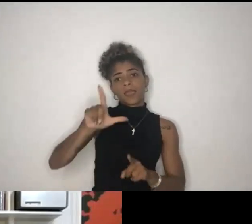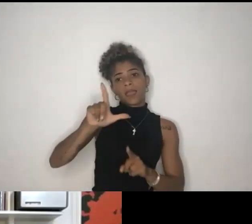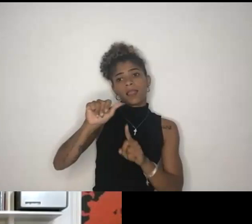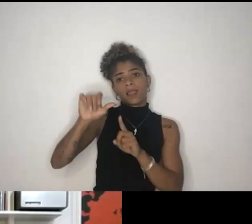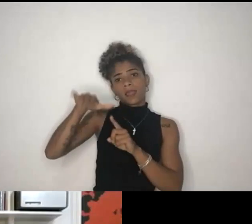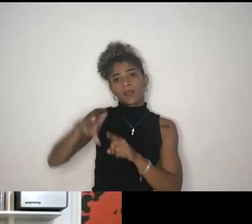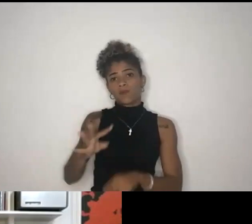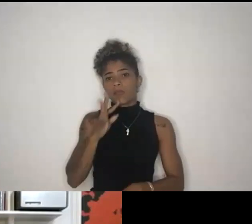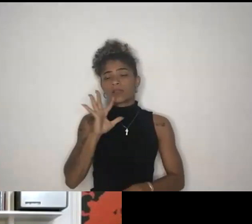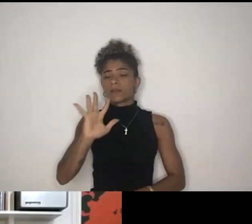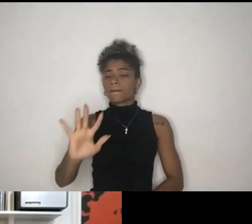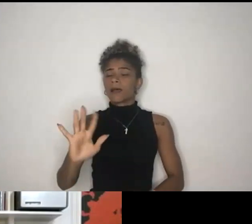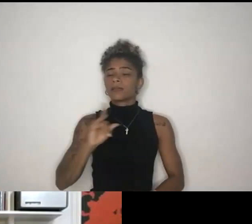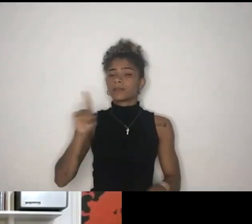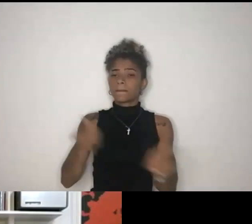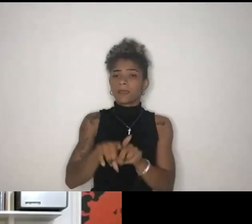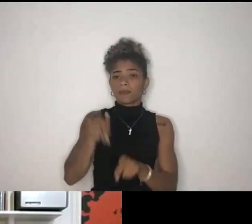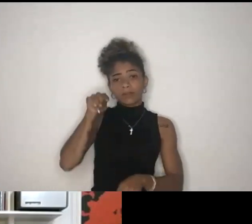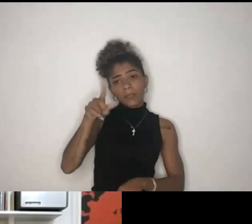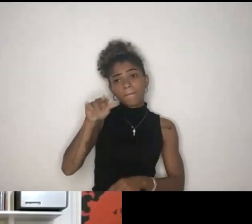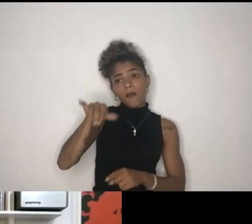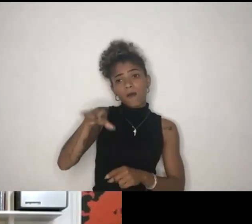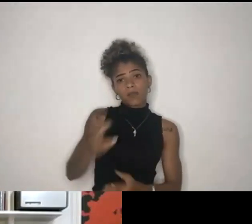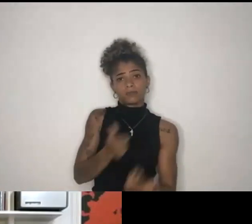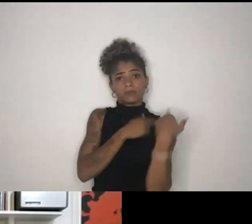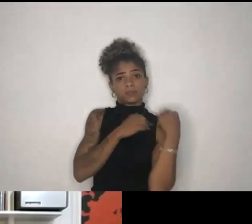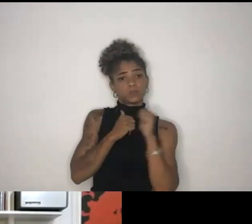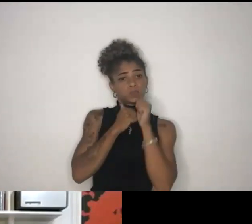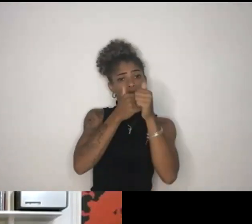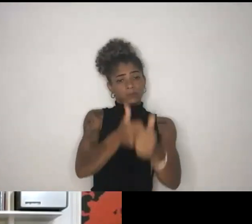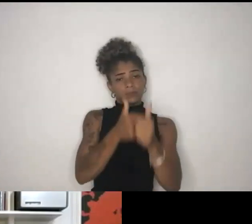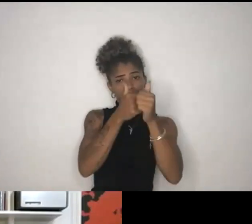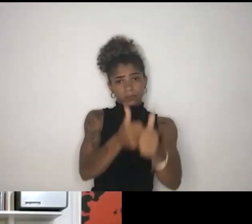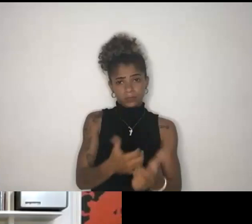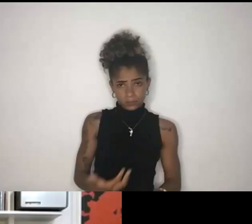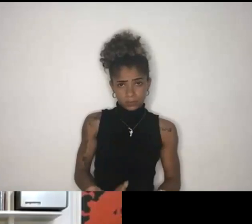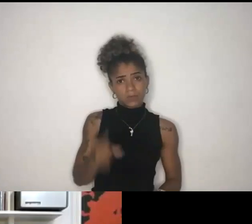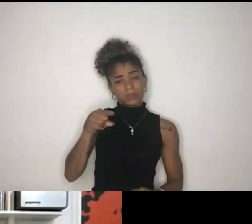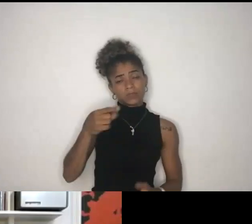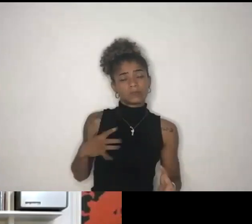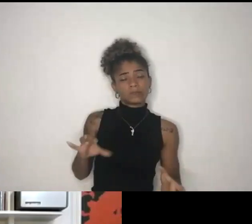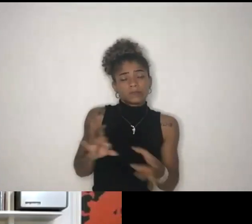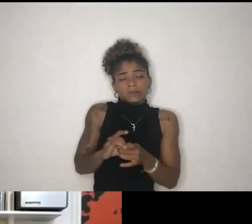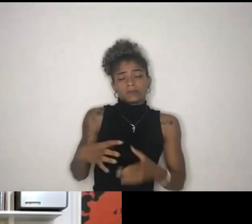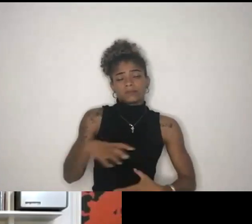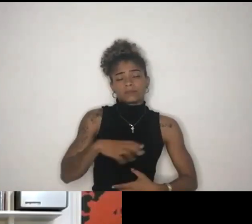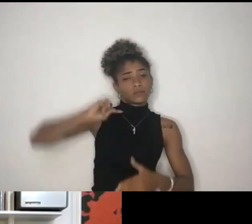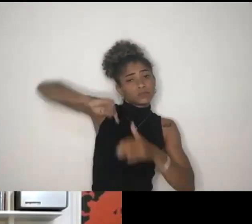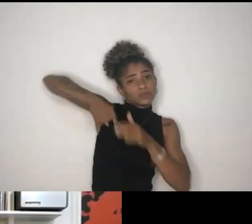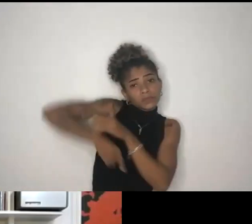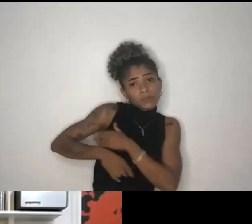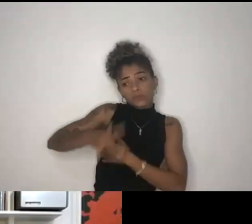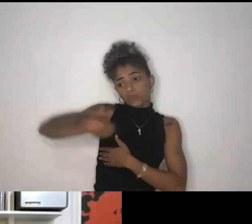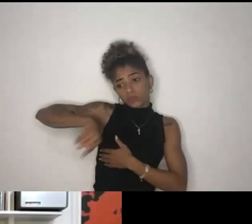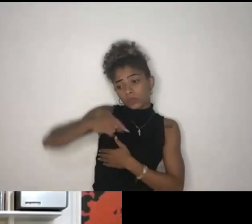muito mas através de você Paula que eu tô acompanhando todos todos né o seu envolvimento muito profundo em toda